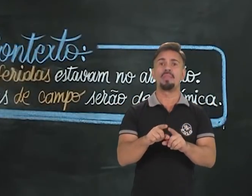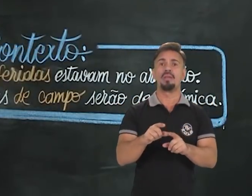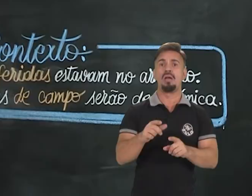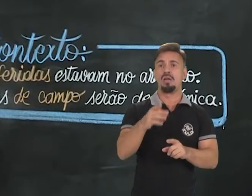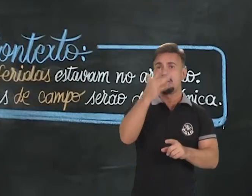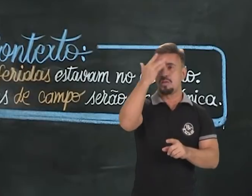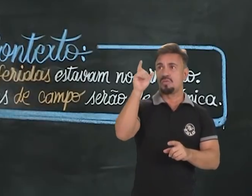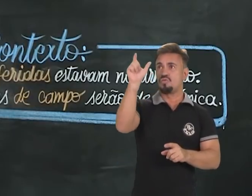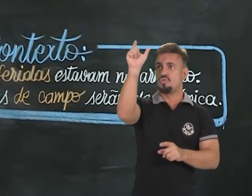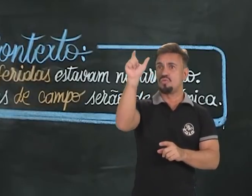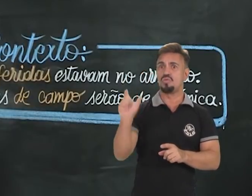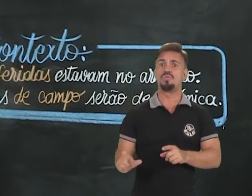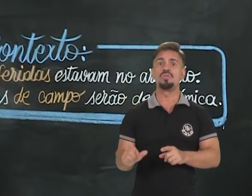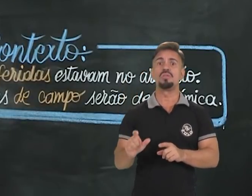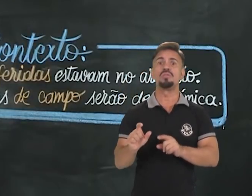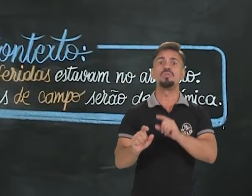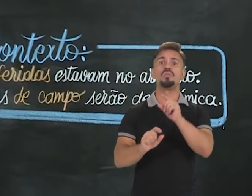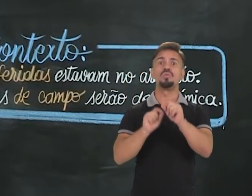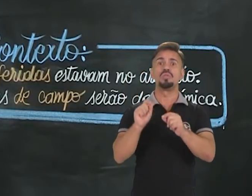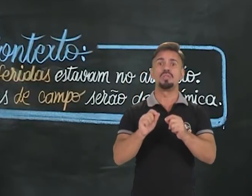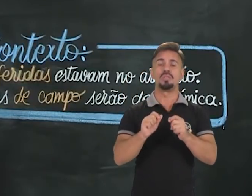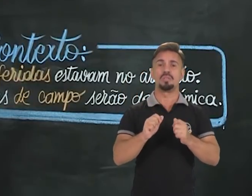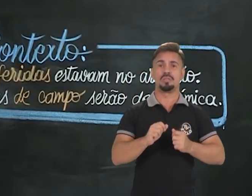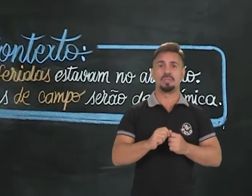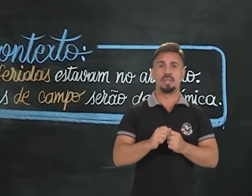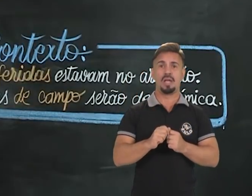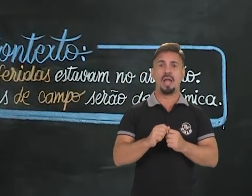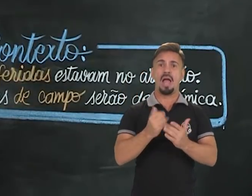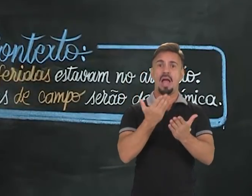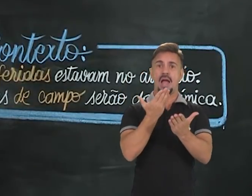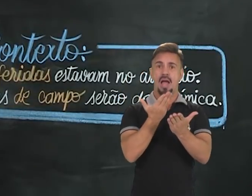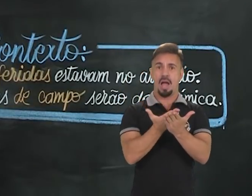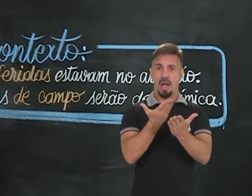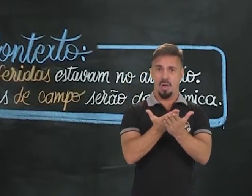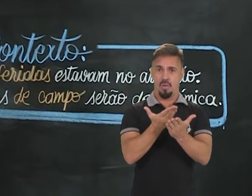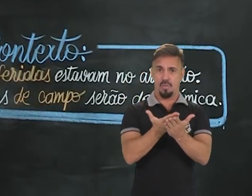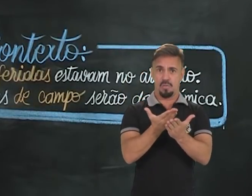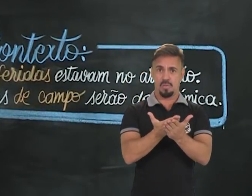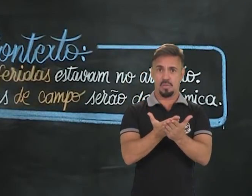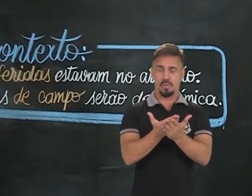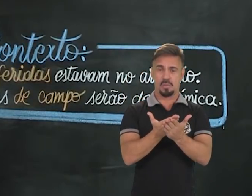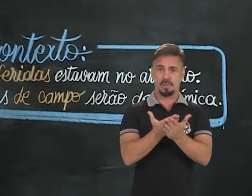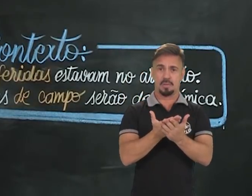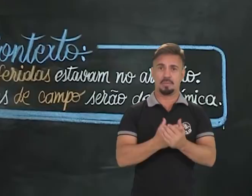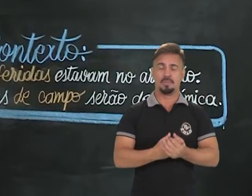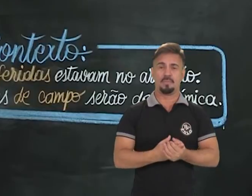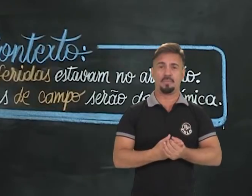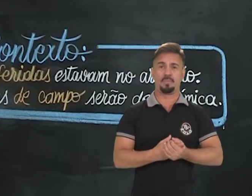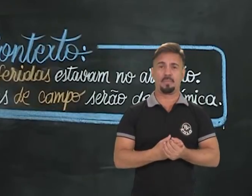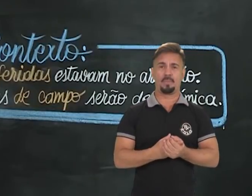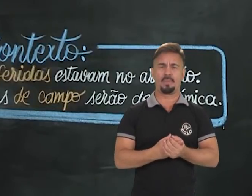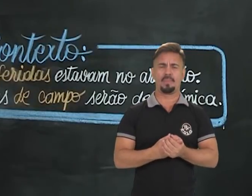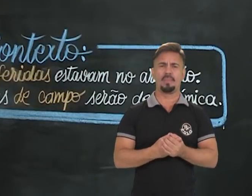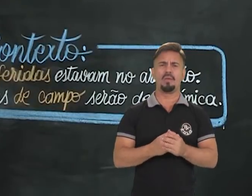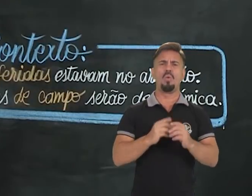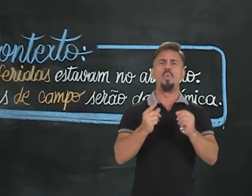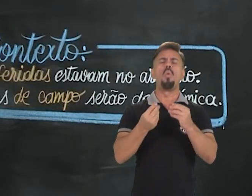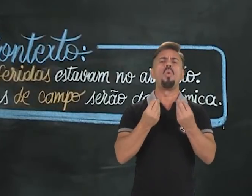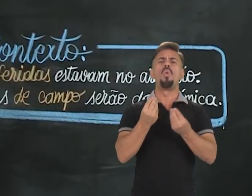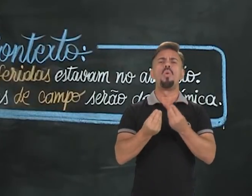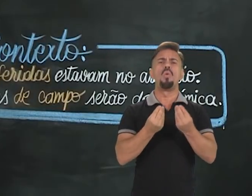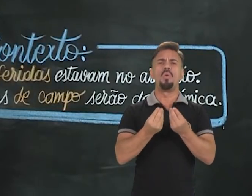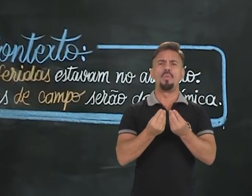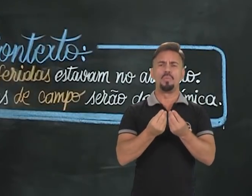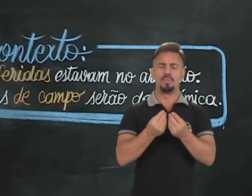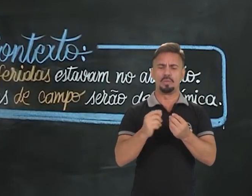grande, cujo núcleo é o substantivo aulas. O núcleo, substantivo, aulas. O que é que